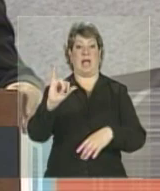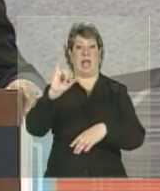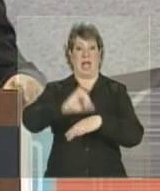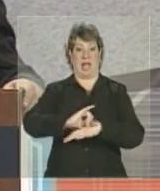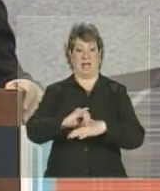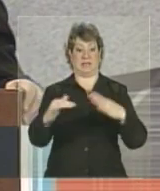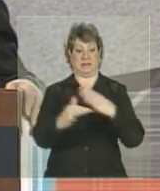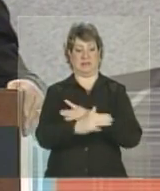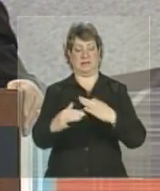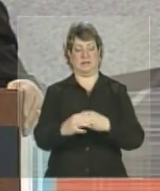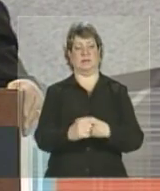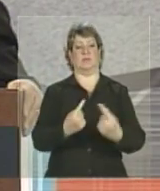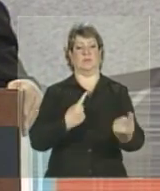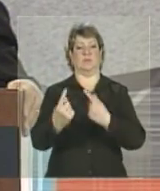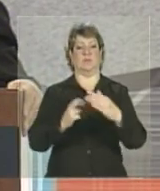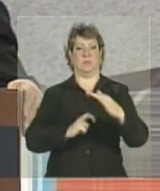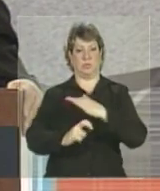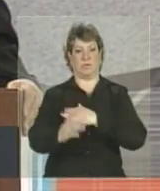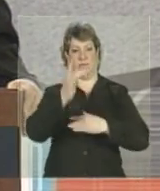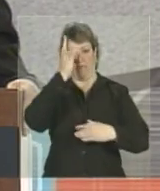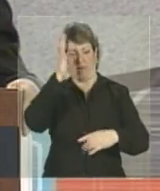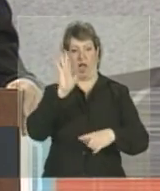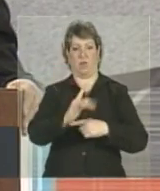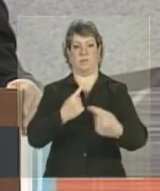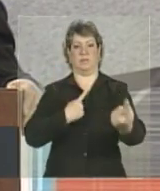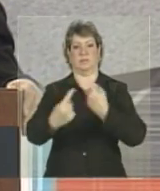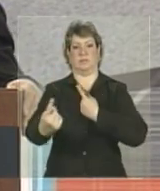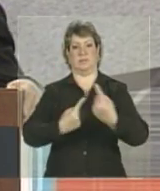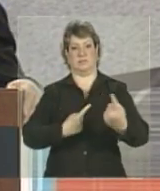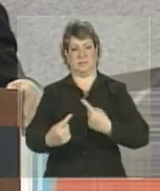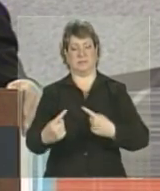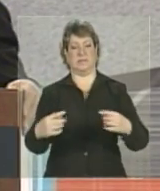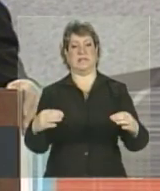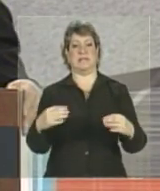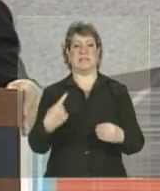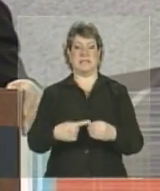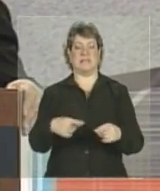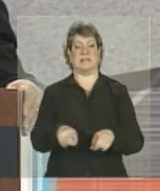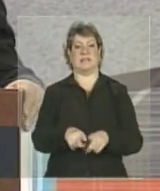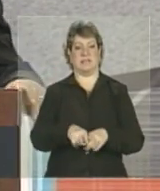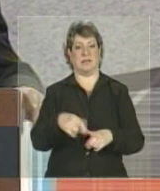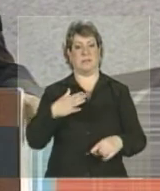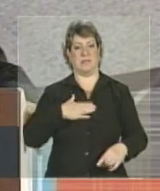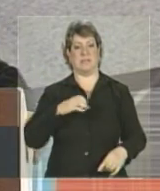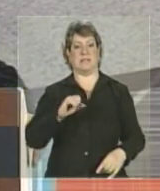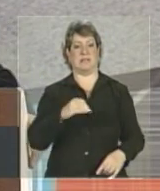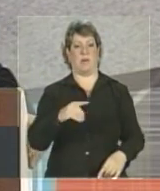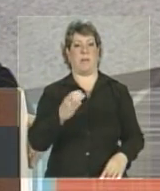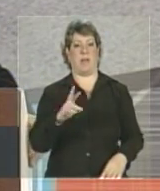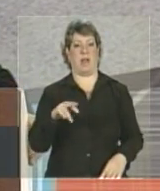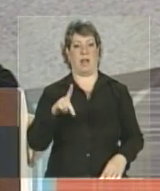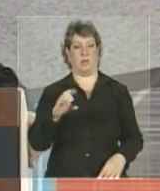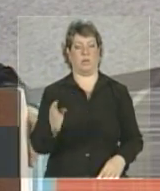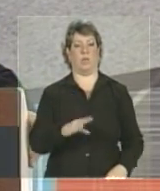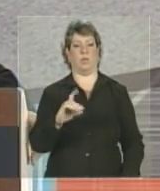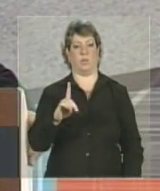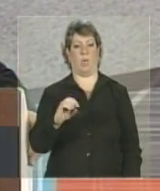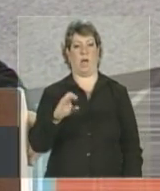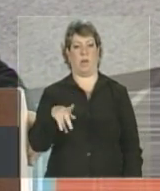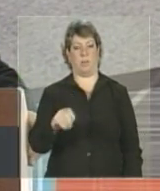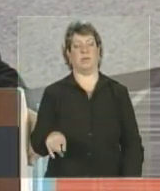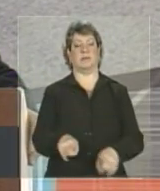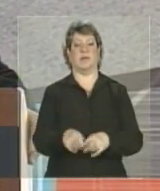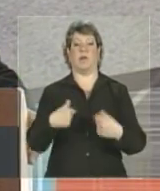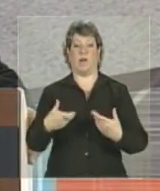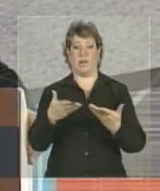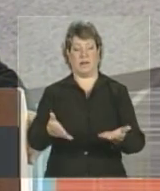e beneficiando largamente a região do ABC, e, de forma particular, a cidade de São Bernardo do Campo. Então, eu queria aqui colocar